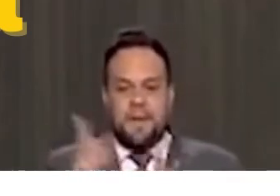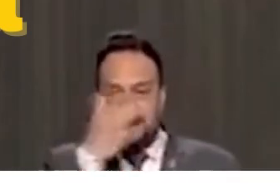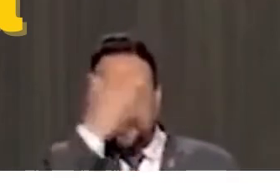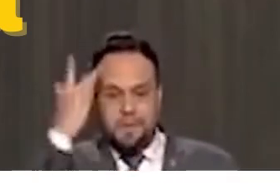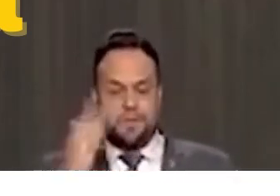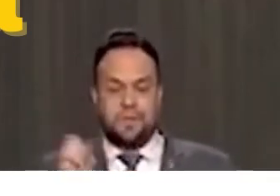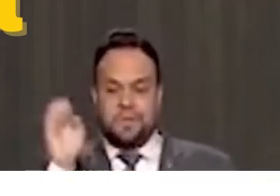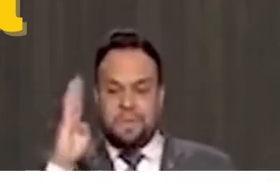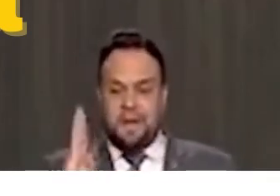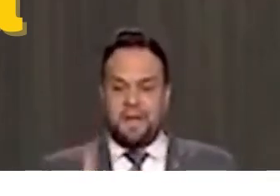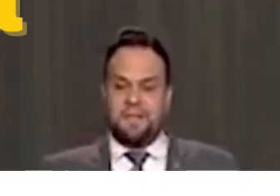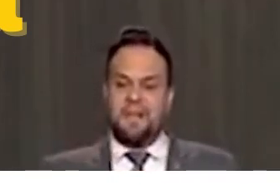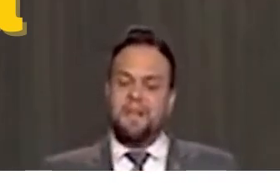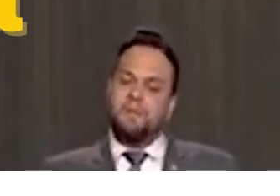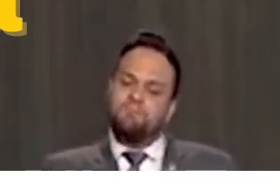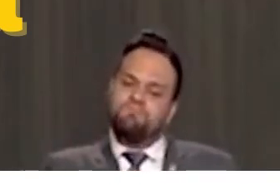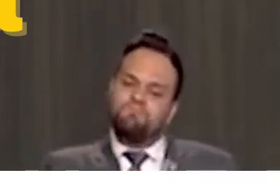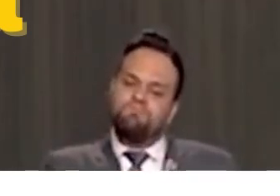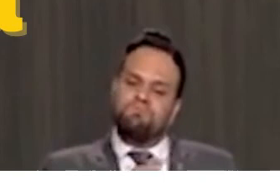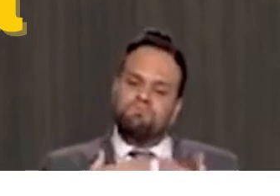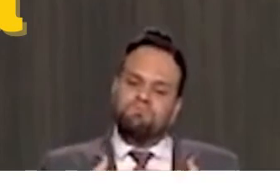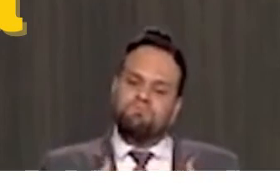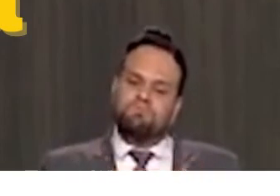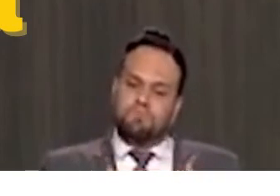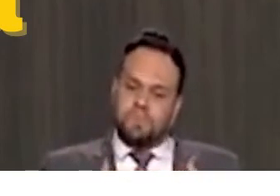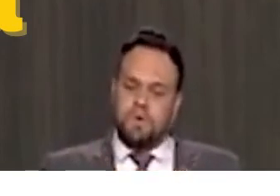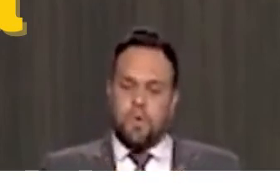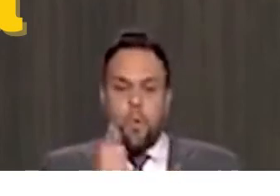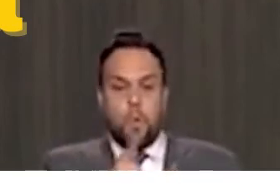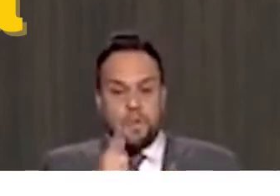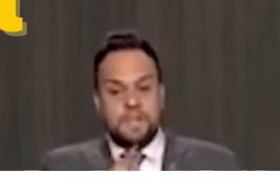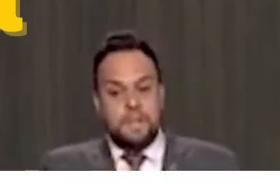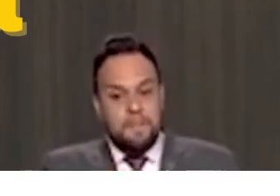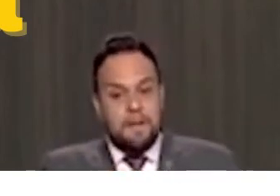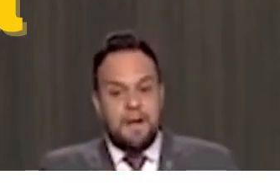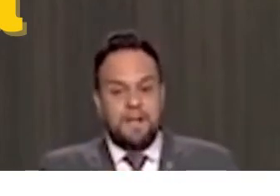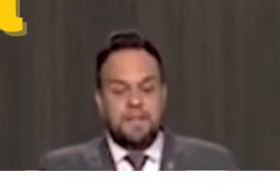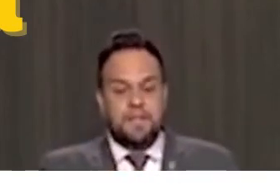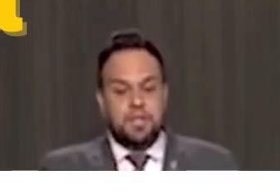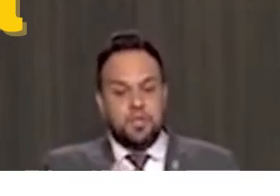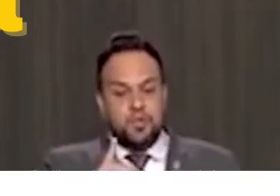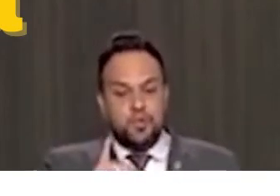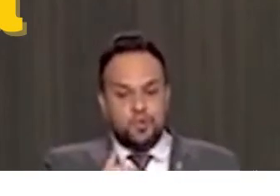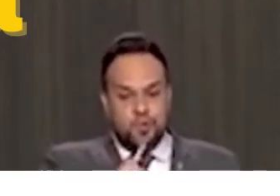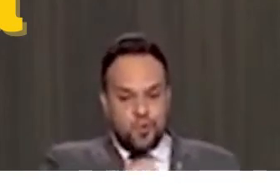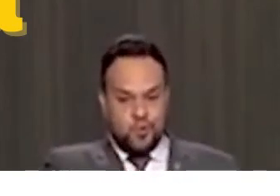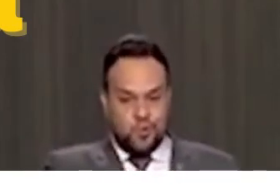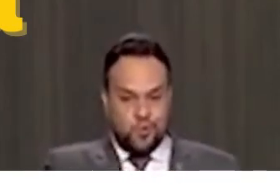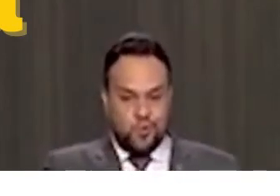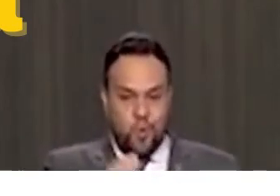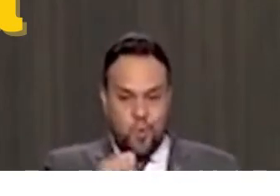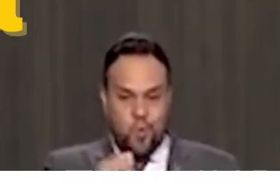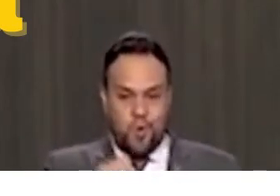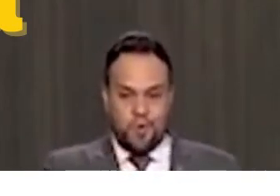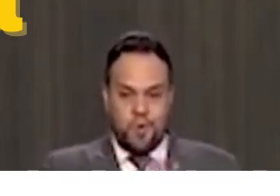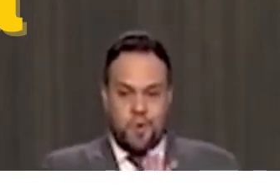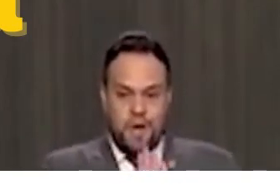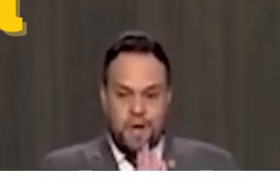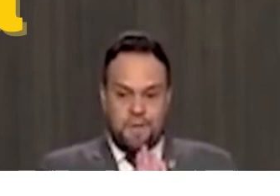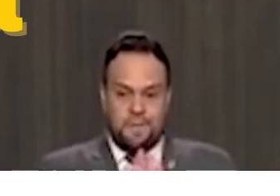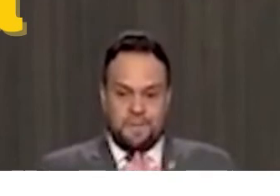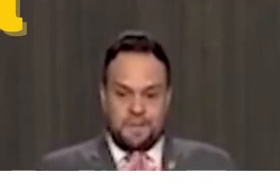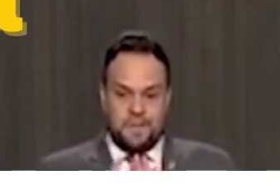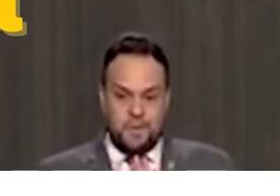brasileiros, fazer cada vez mais. Nós nos aproximamos de João 8,32 e conheceis a verdade vos